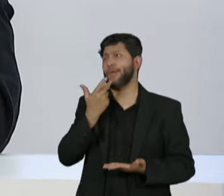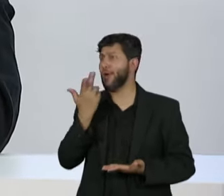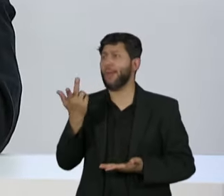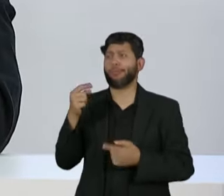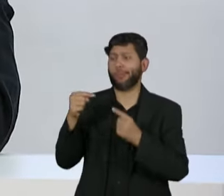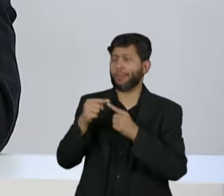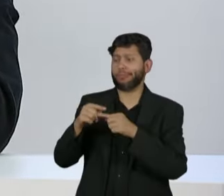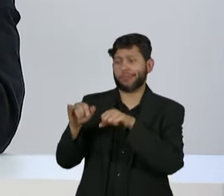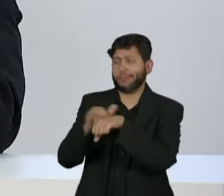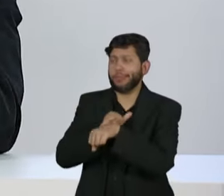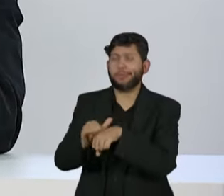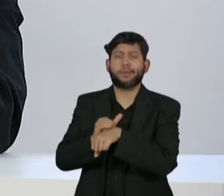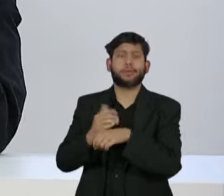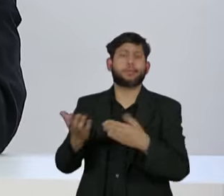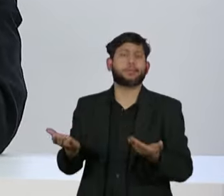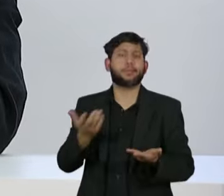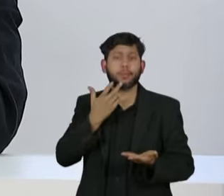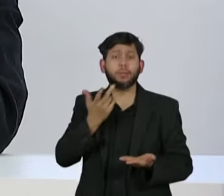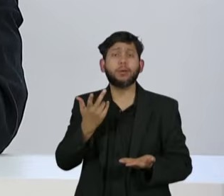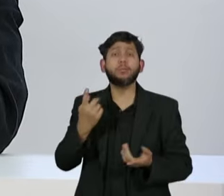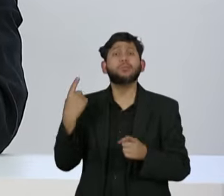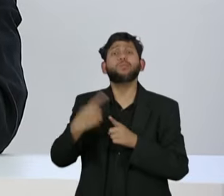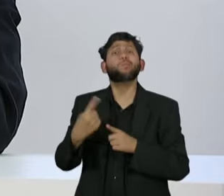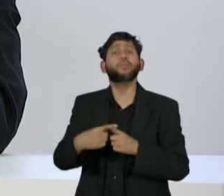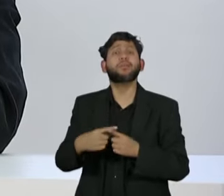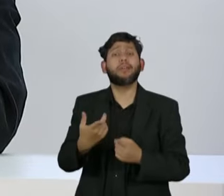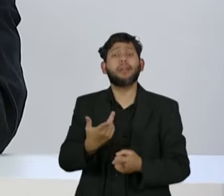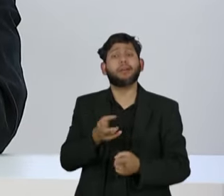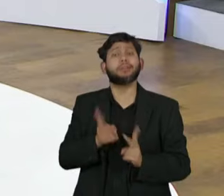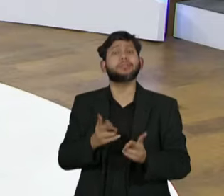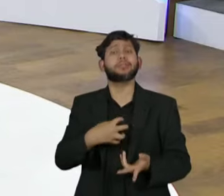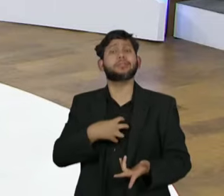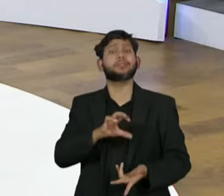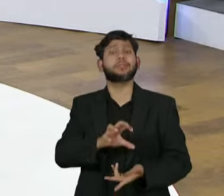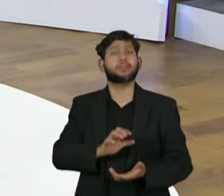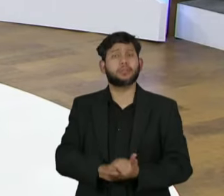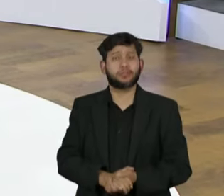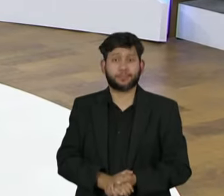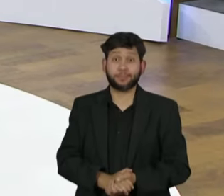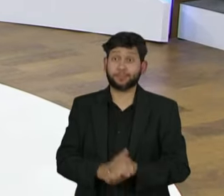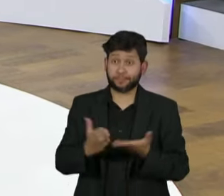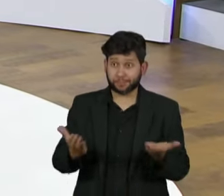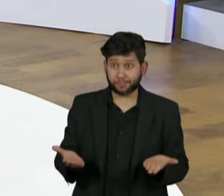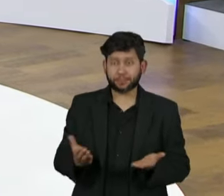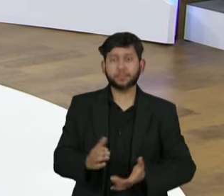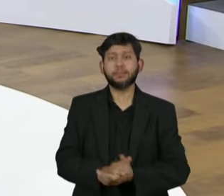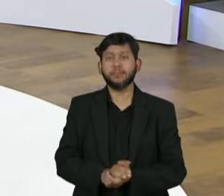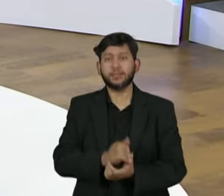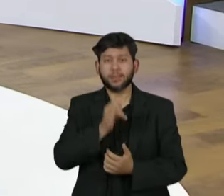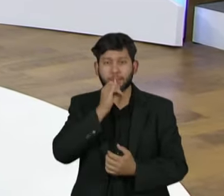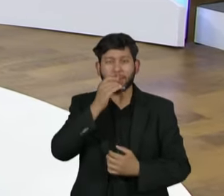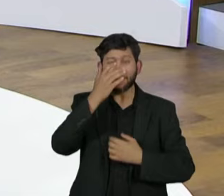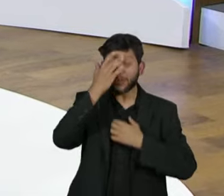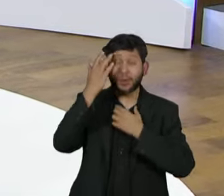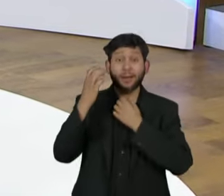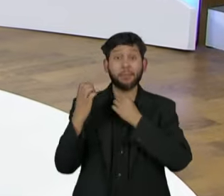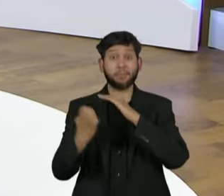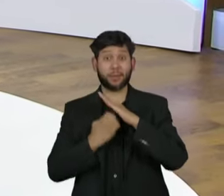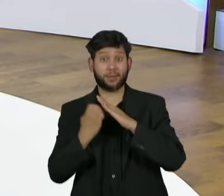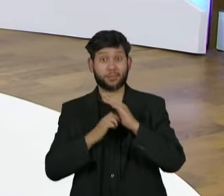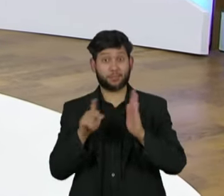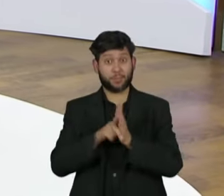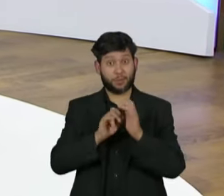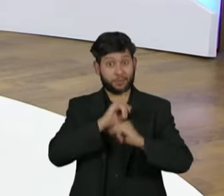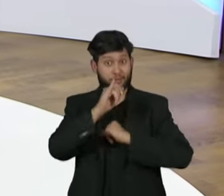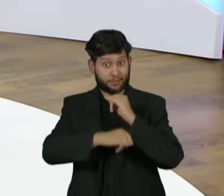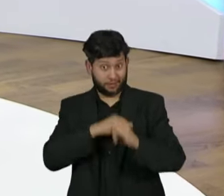estratégica apenas o que contribui para esse cenário veja no caso da geração internet de empresas é um certo